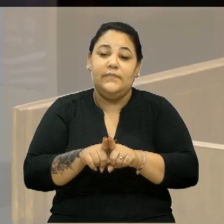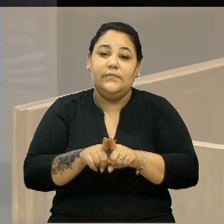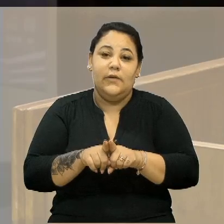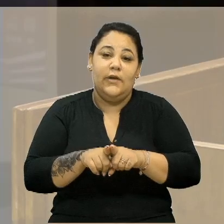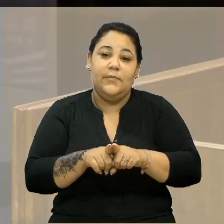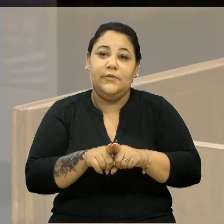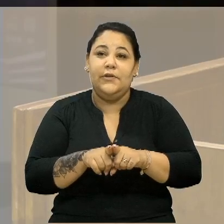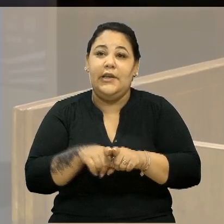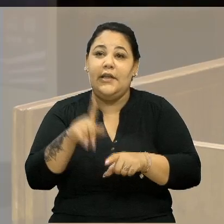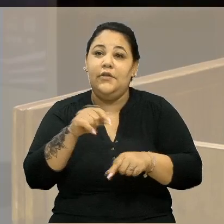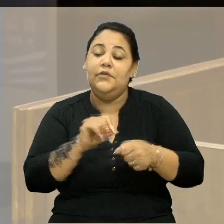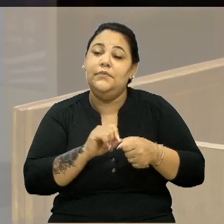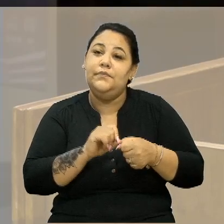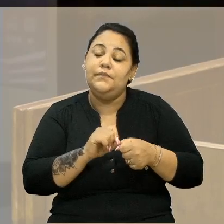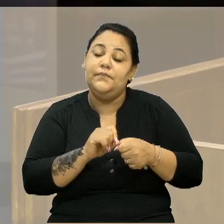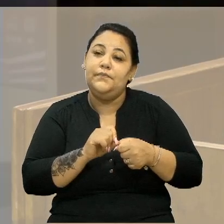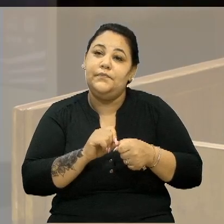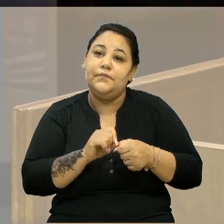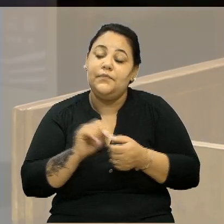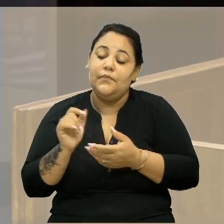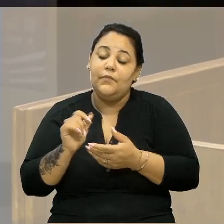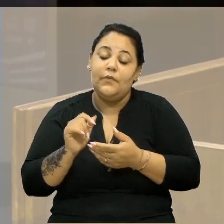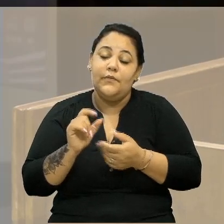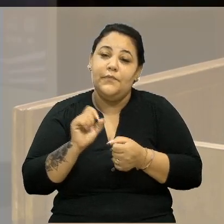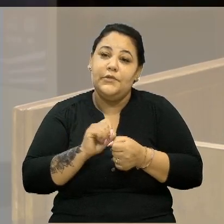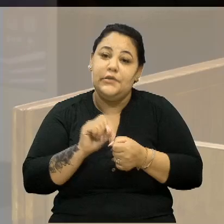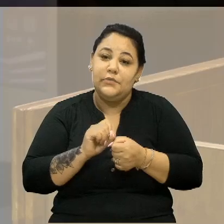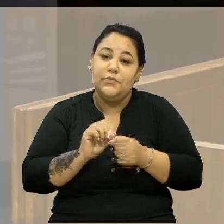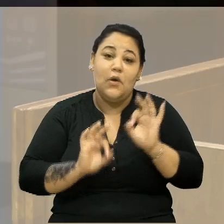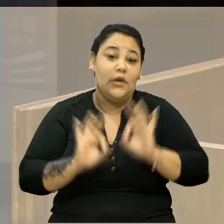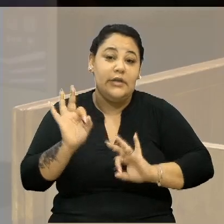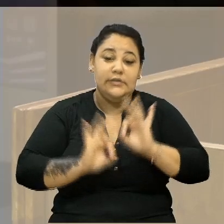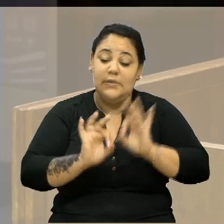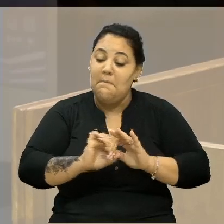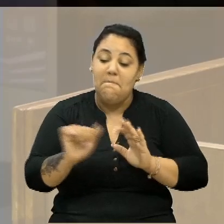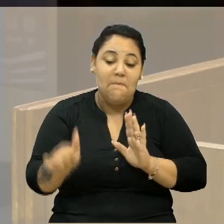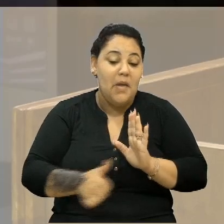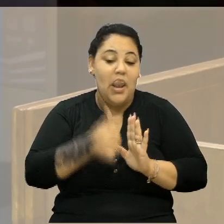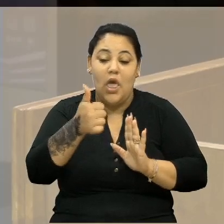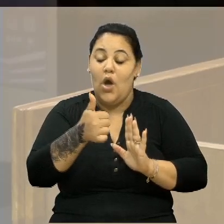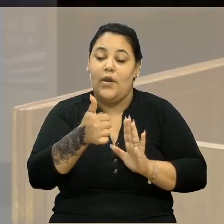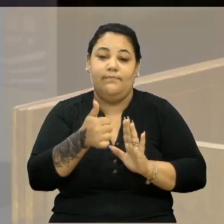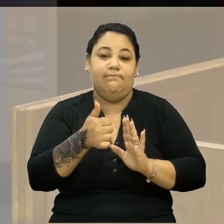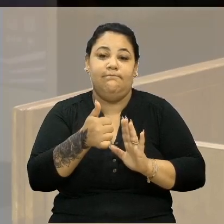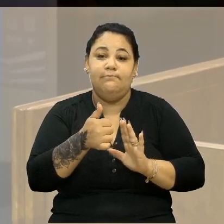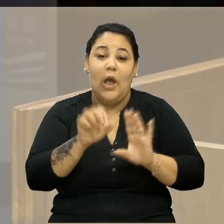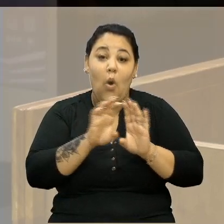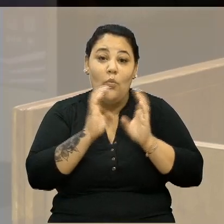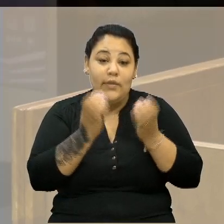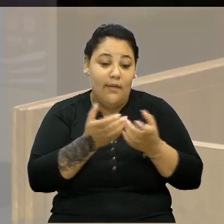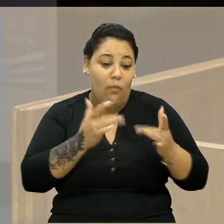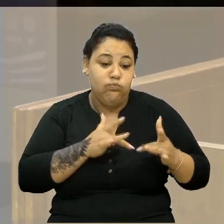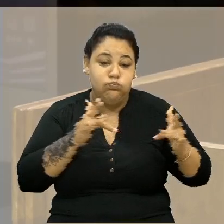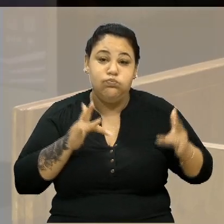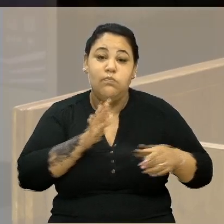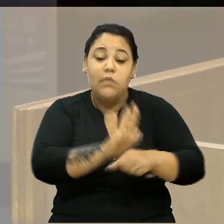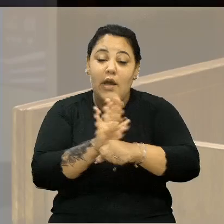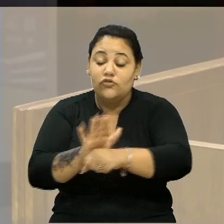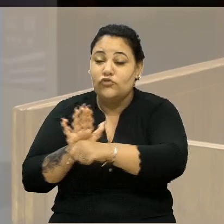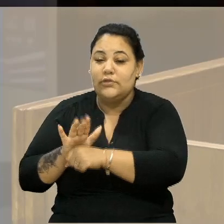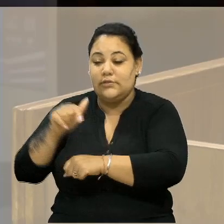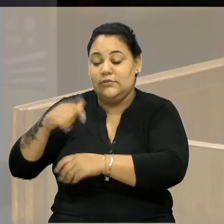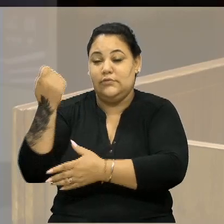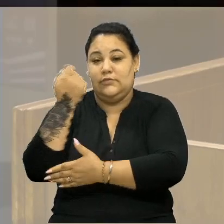liderar uma das maiores campanhas já humanitária do estado do Rio Grande do Sul,